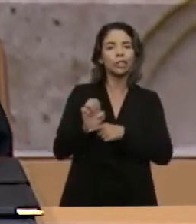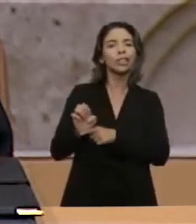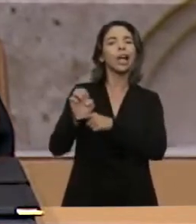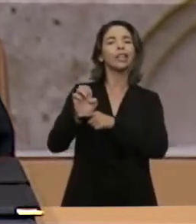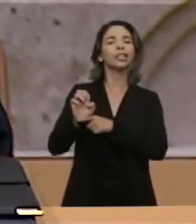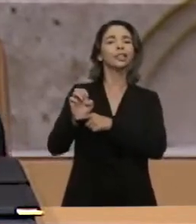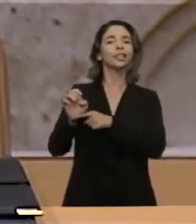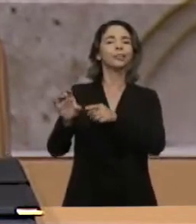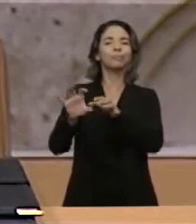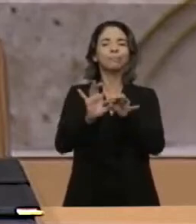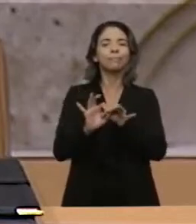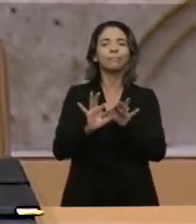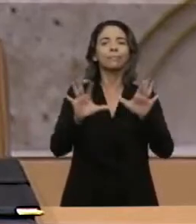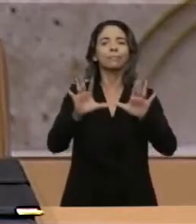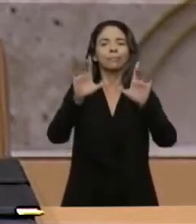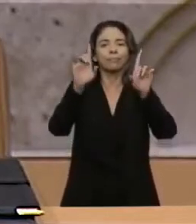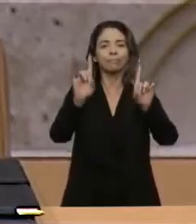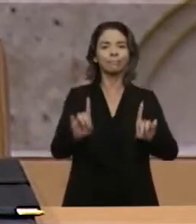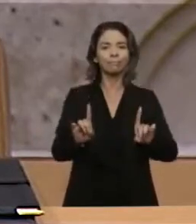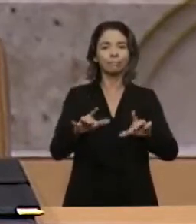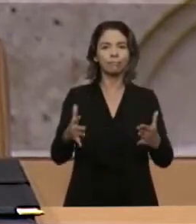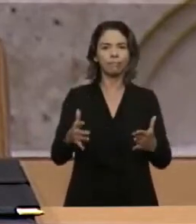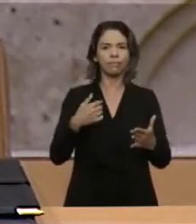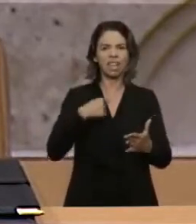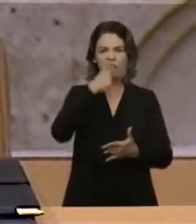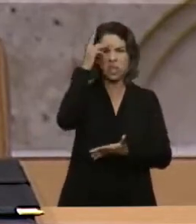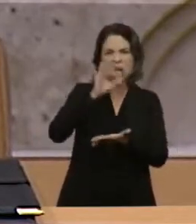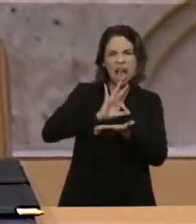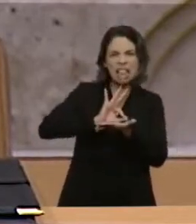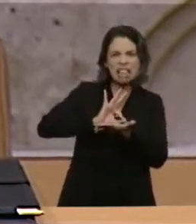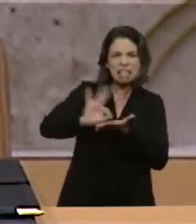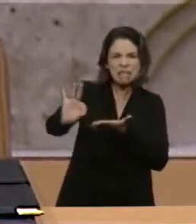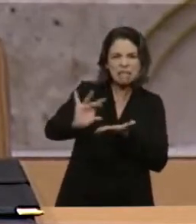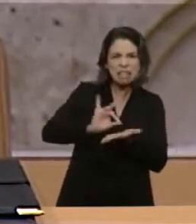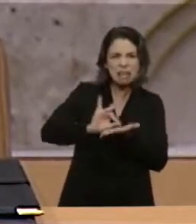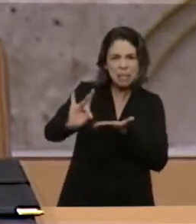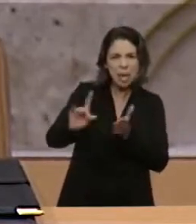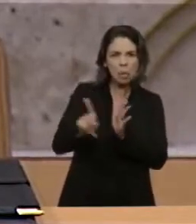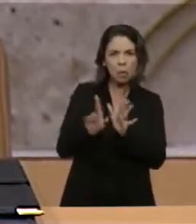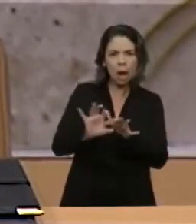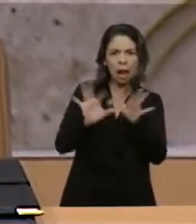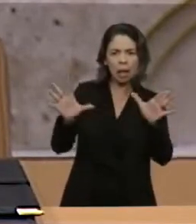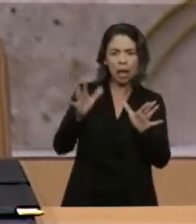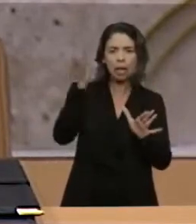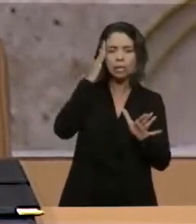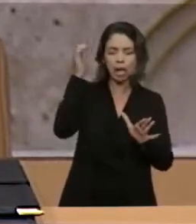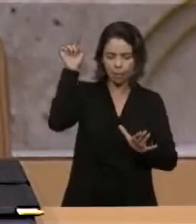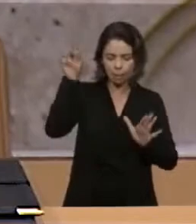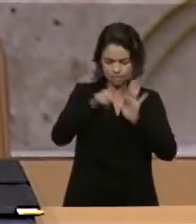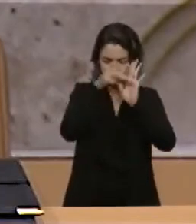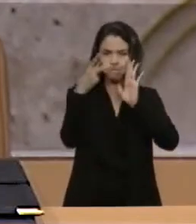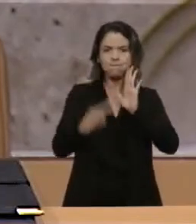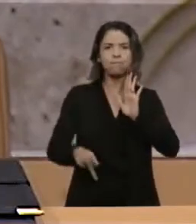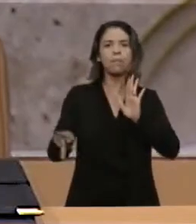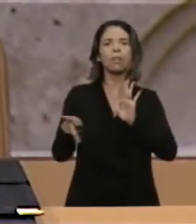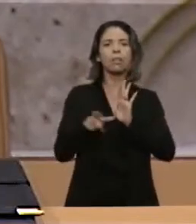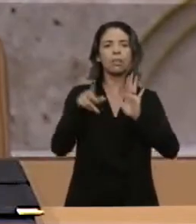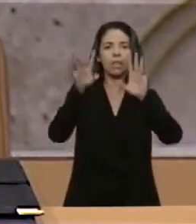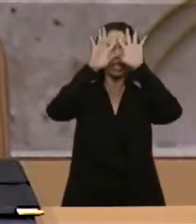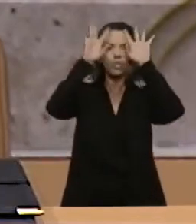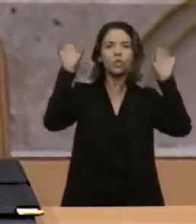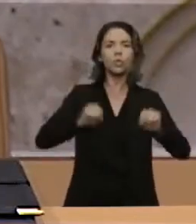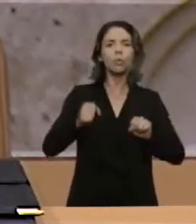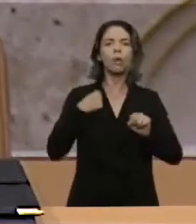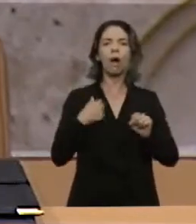Direito. Que os inimigos da liberdade saibam que no solo sagrado deste tribunal, o